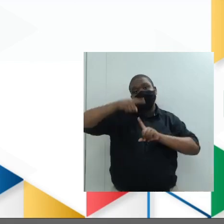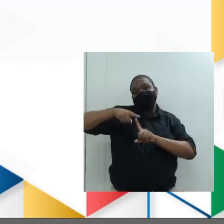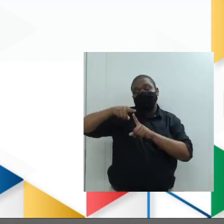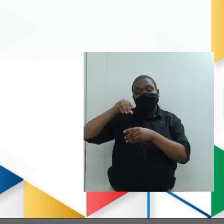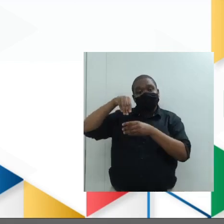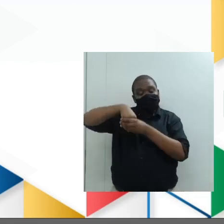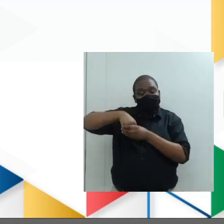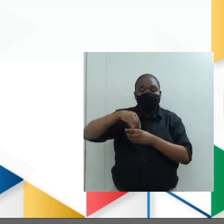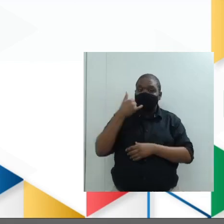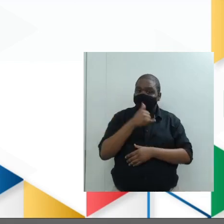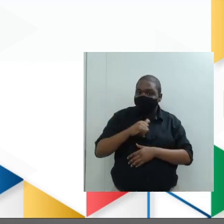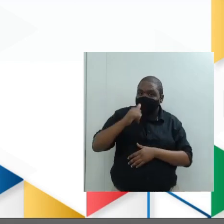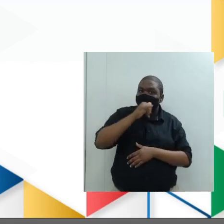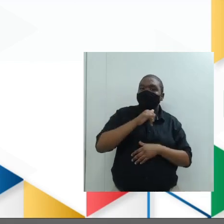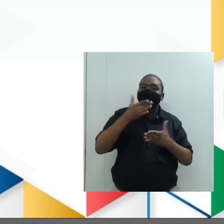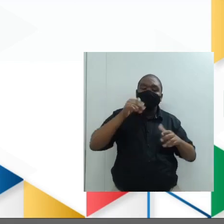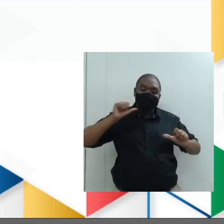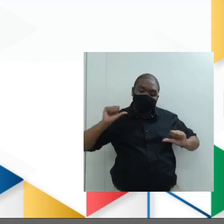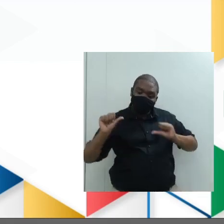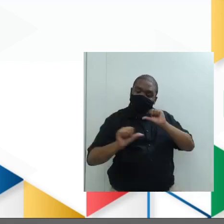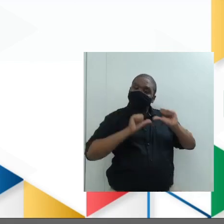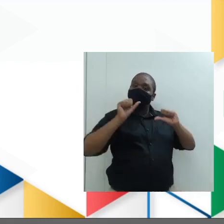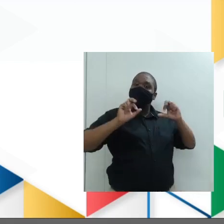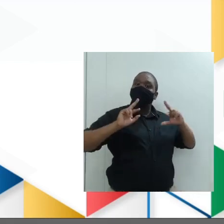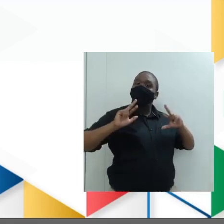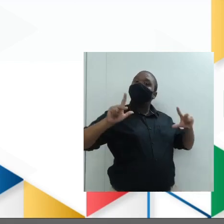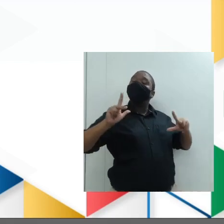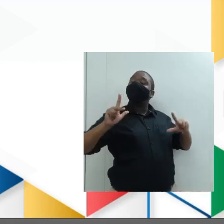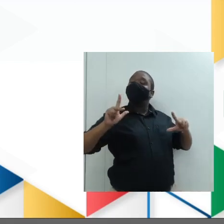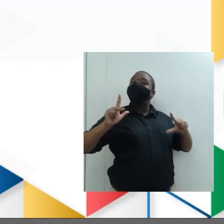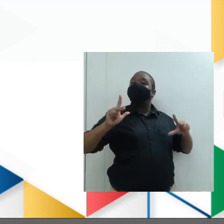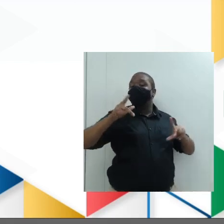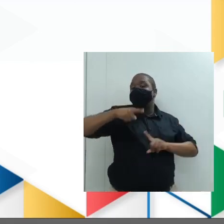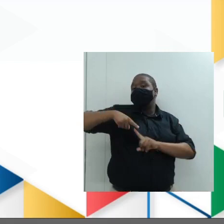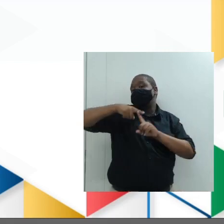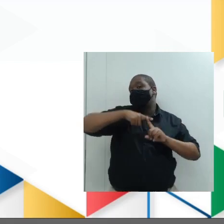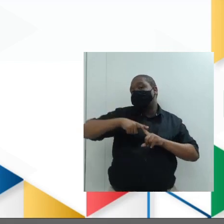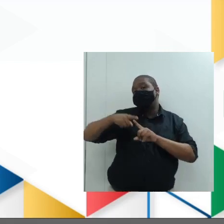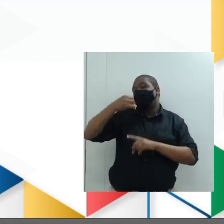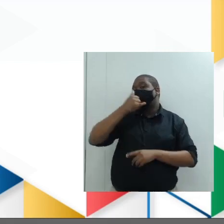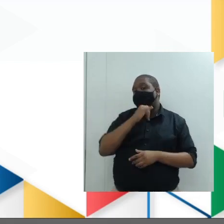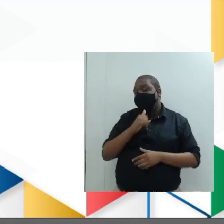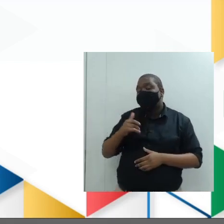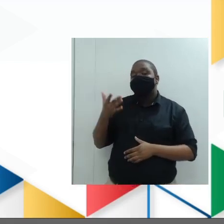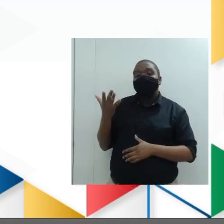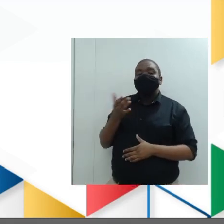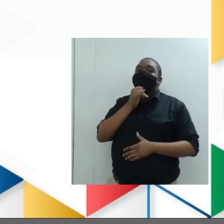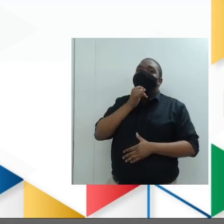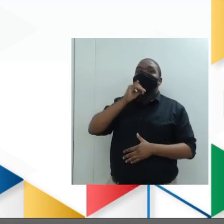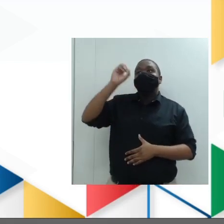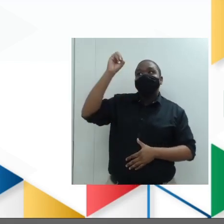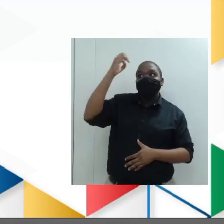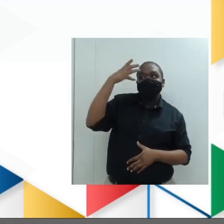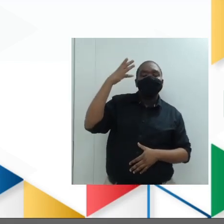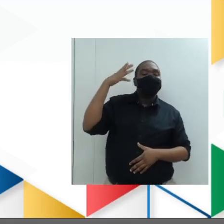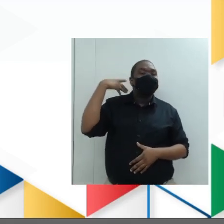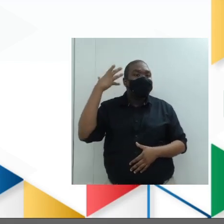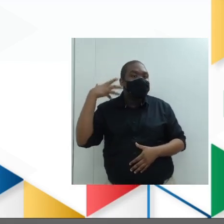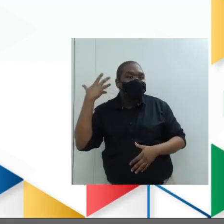circuito, transformando em diferentes formas de energia, como luz,